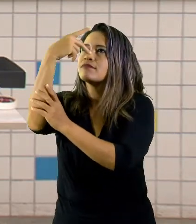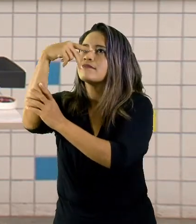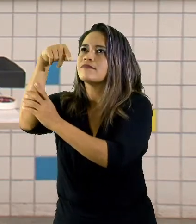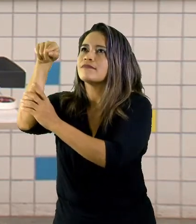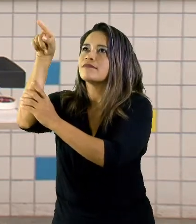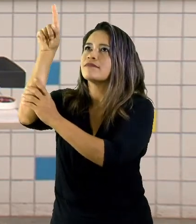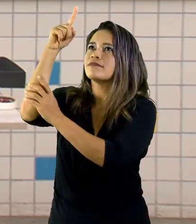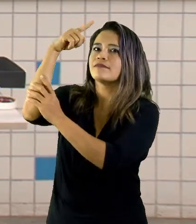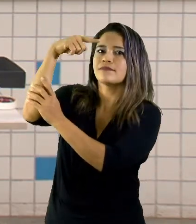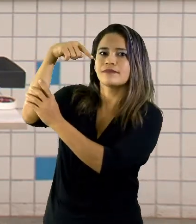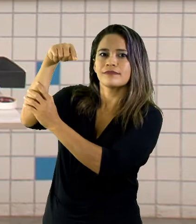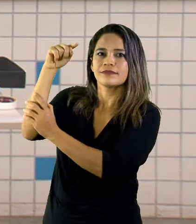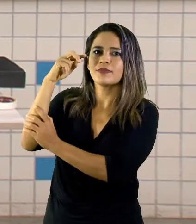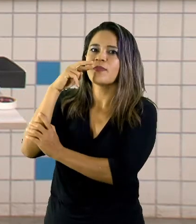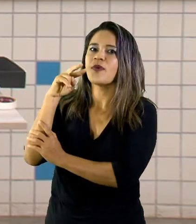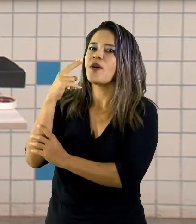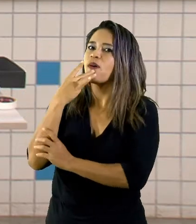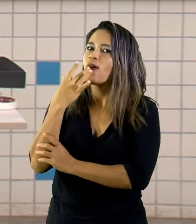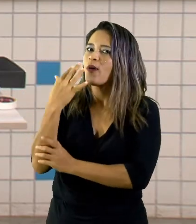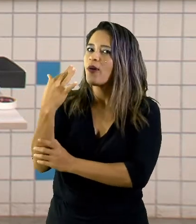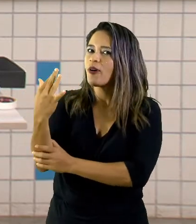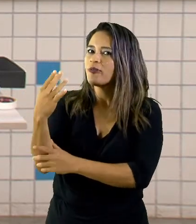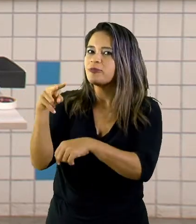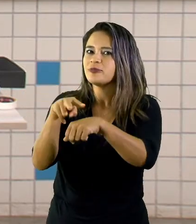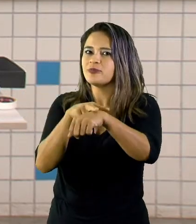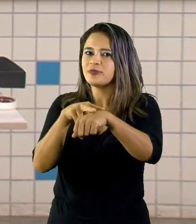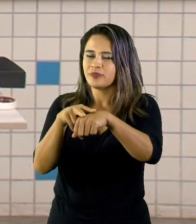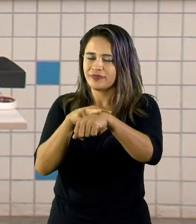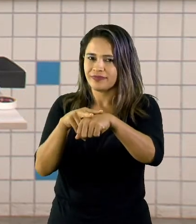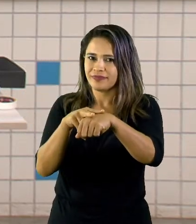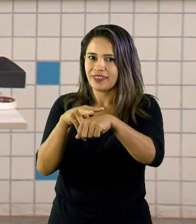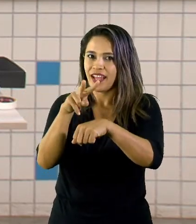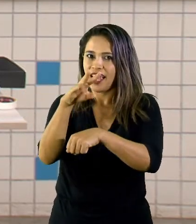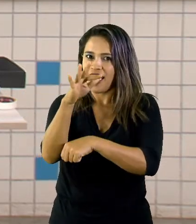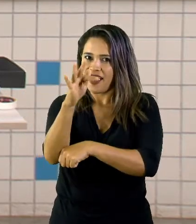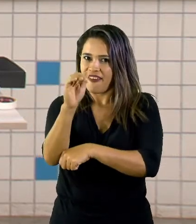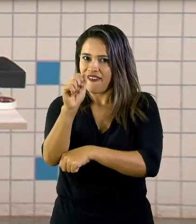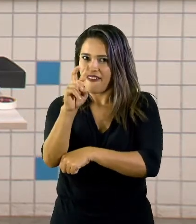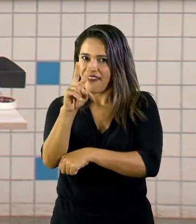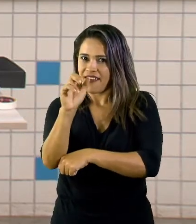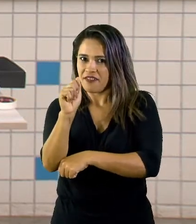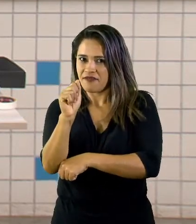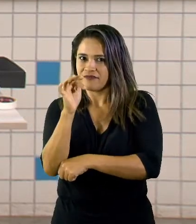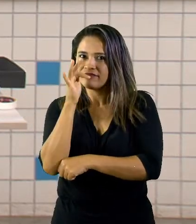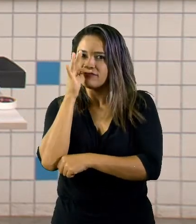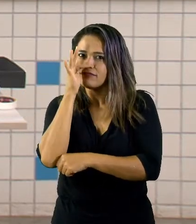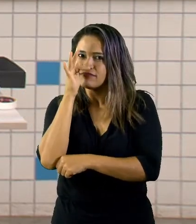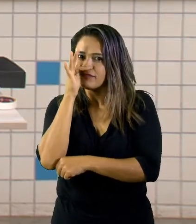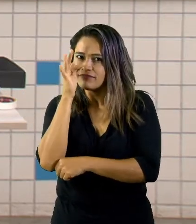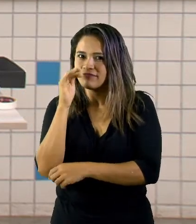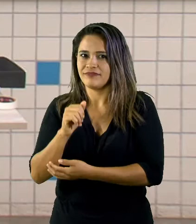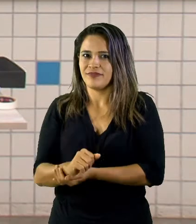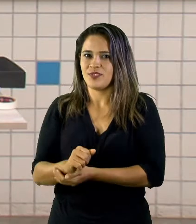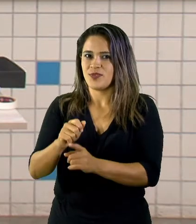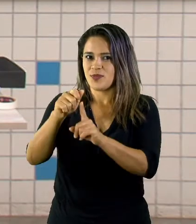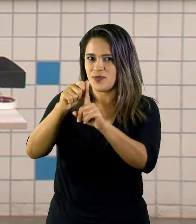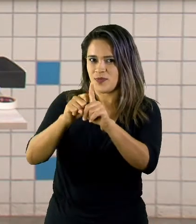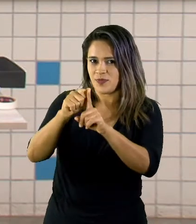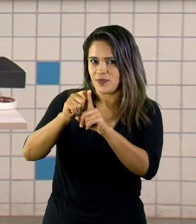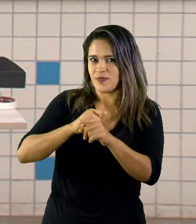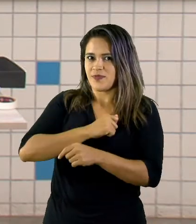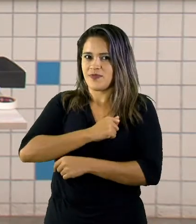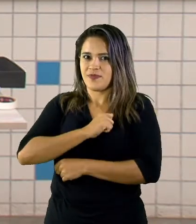e pela cor avermelhada. A fava de bolota floresce entre os meses de agosto